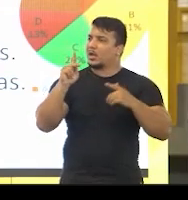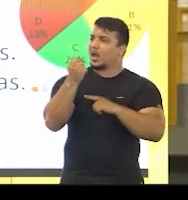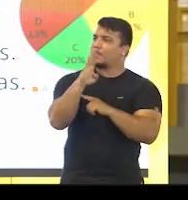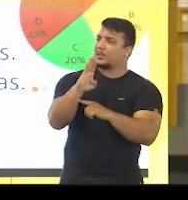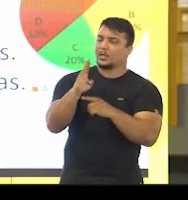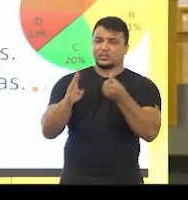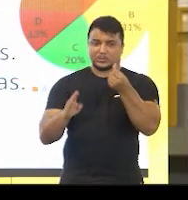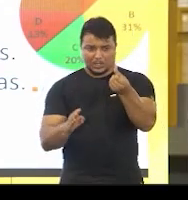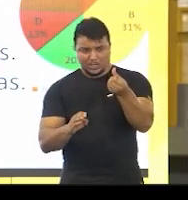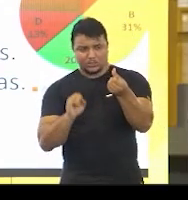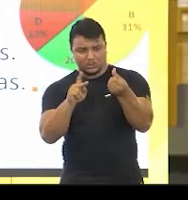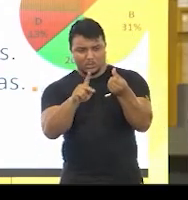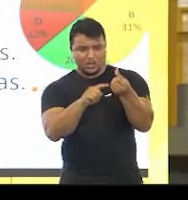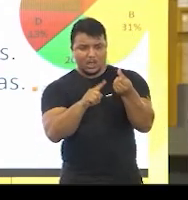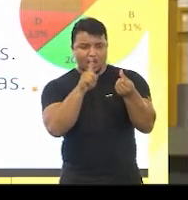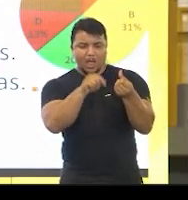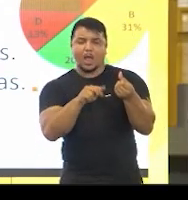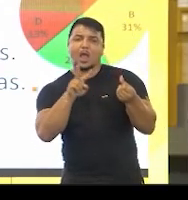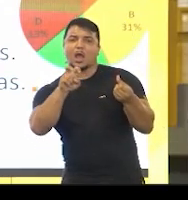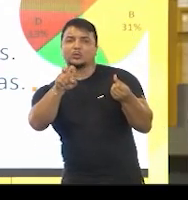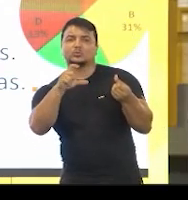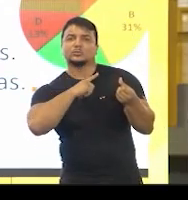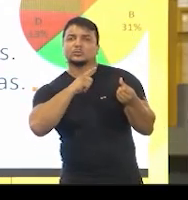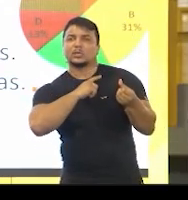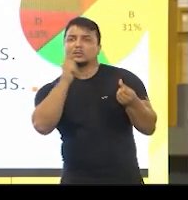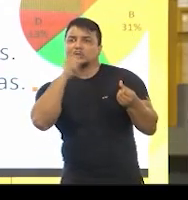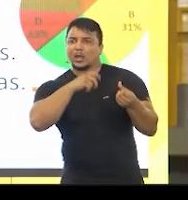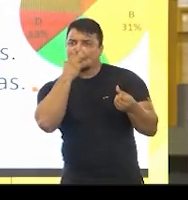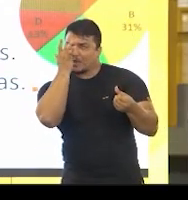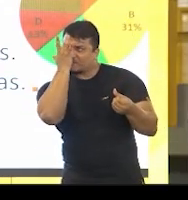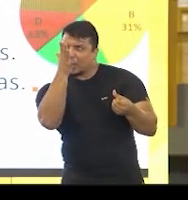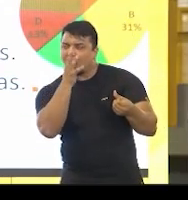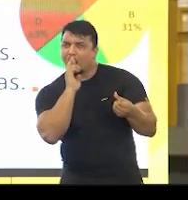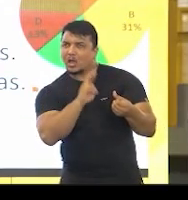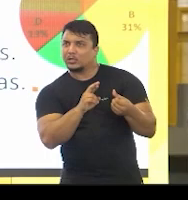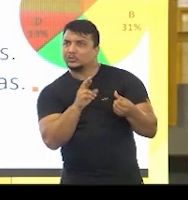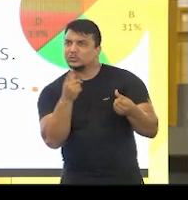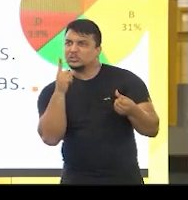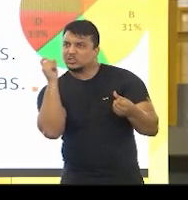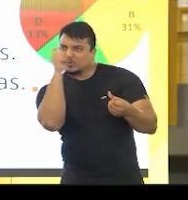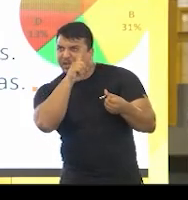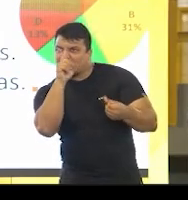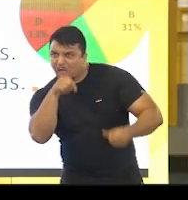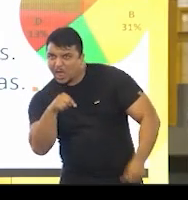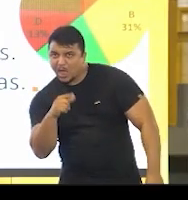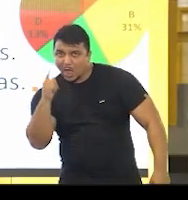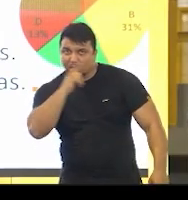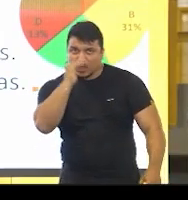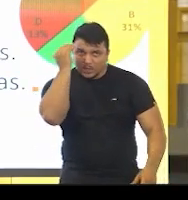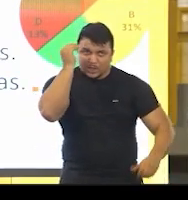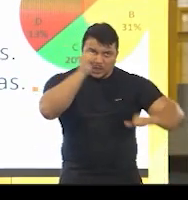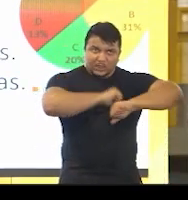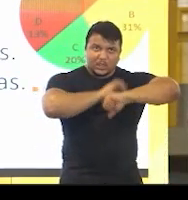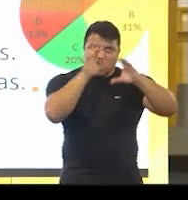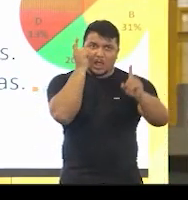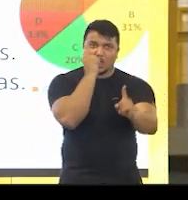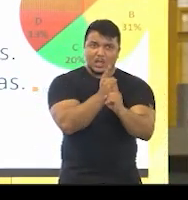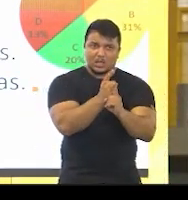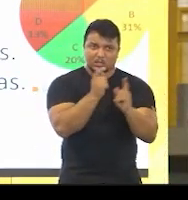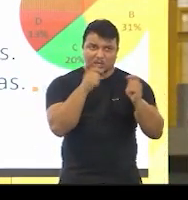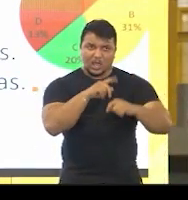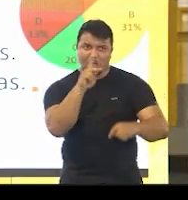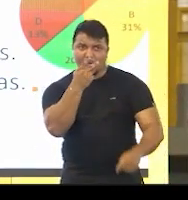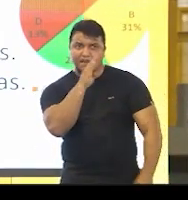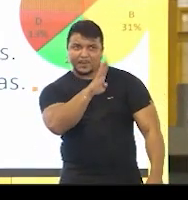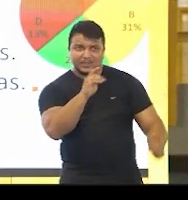habilidade 6, ela é uma questão que tende a ser fácil, médio e difícil, eu consigo identificar só